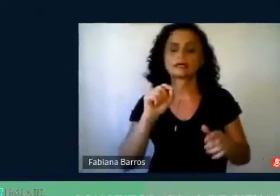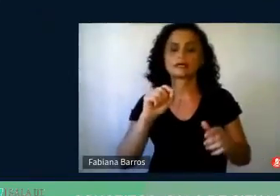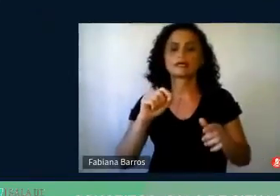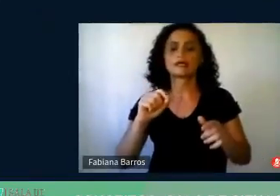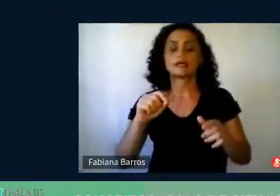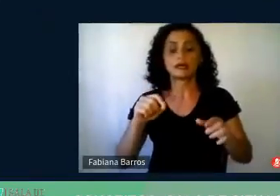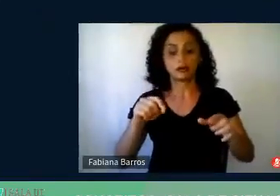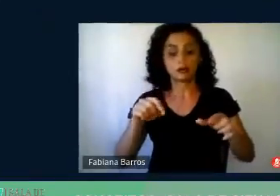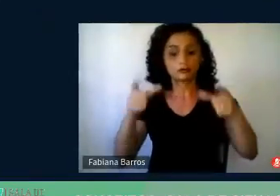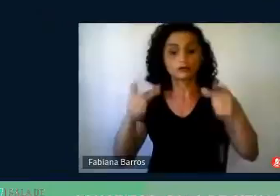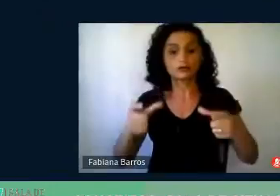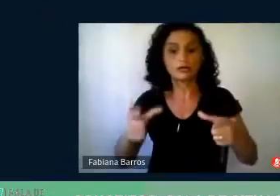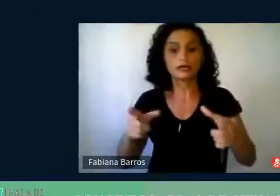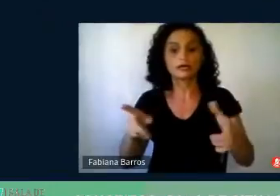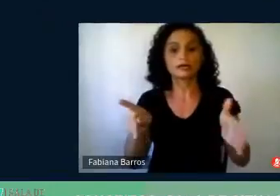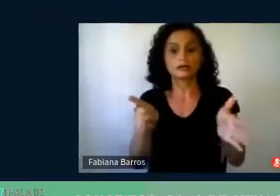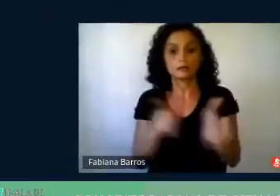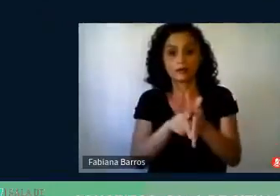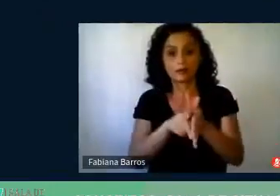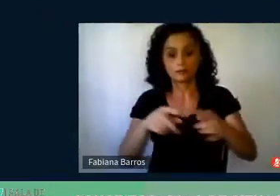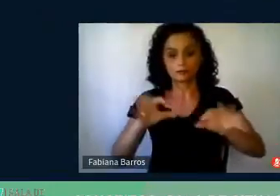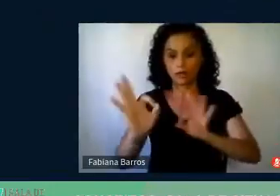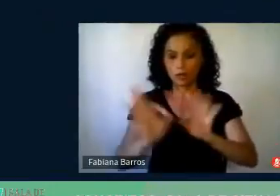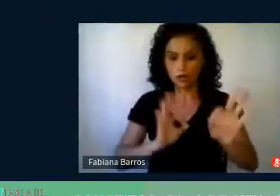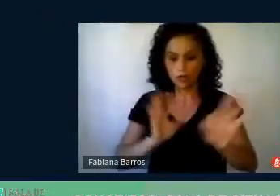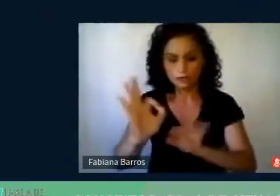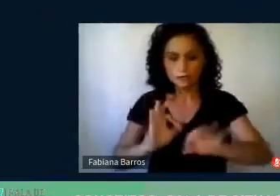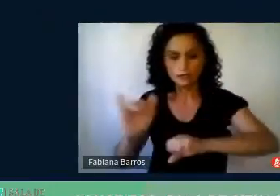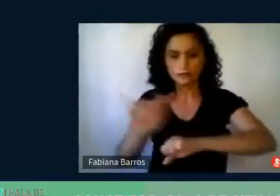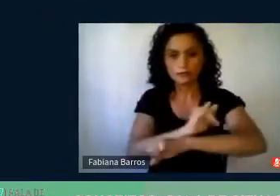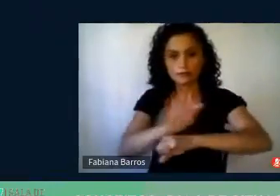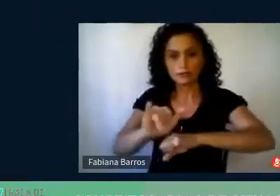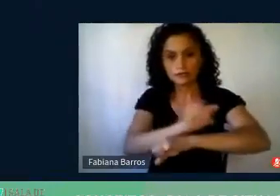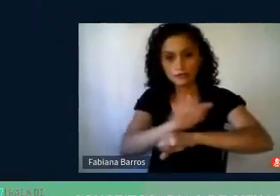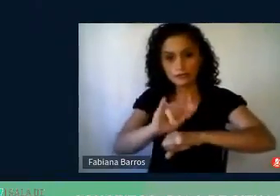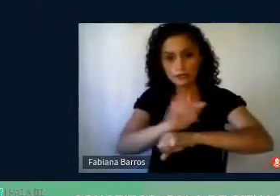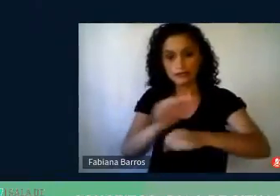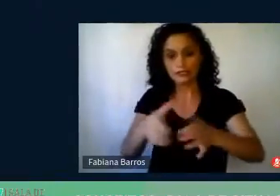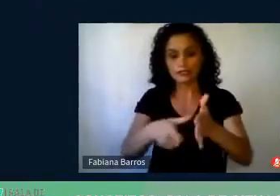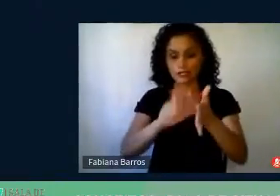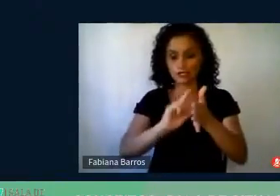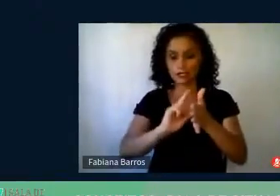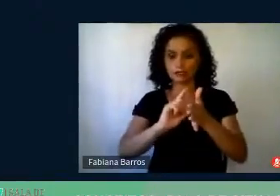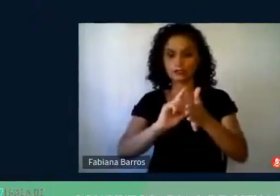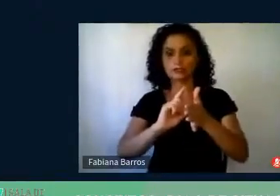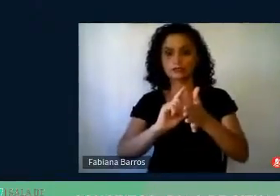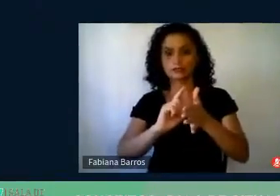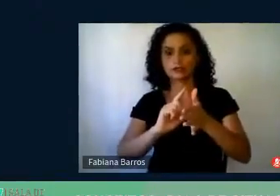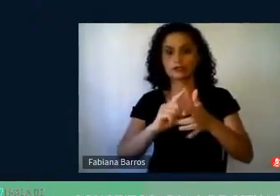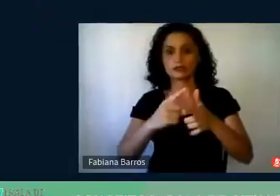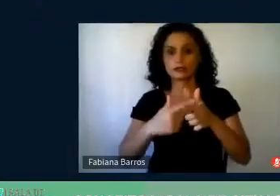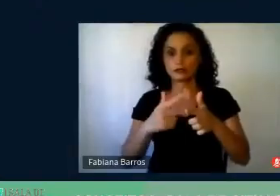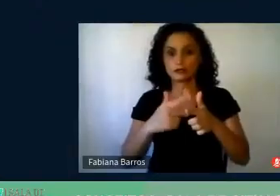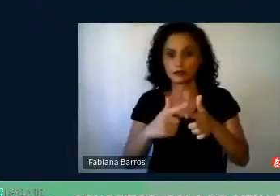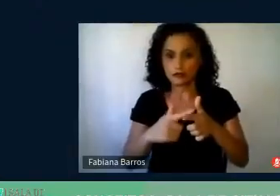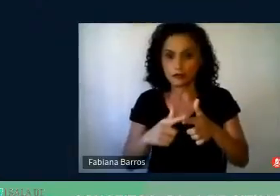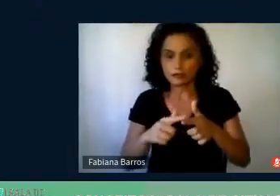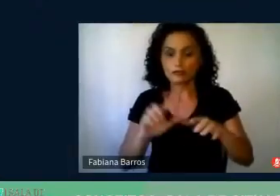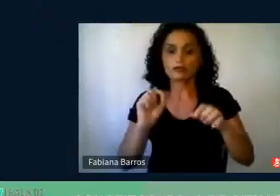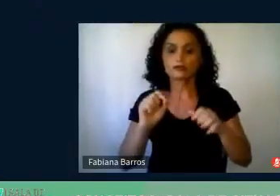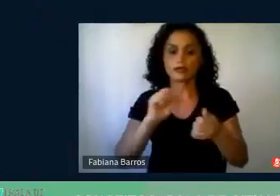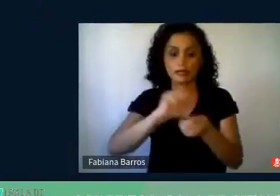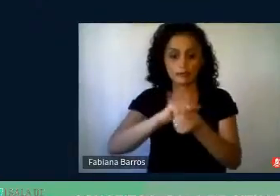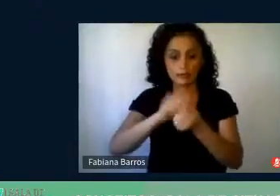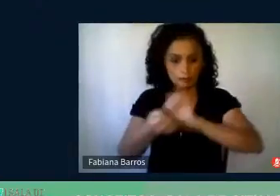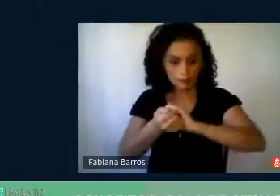resposta e precisava saber tudo o que estava acontecendo, mas ele é muito usado no setor da saúde. Então ele foi sendo adaptado e hoje é